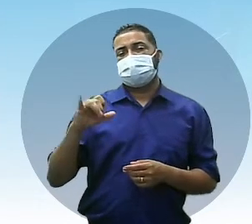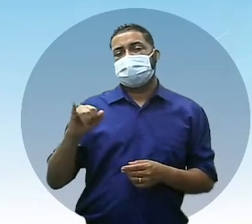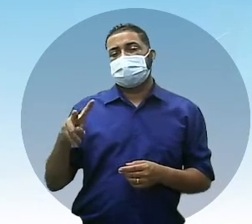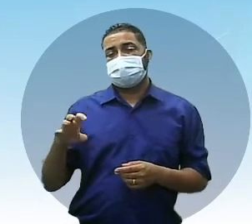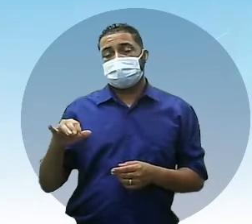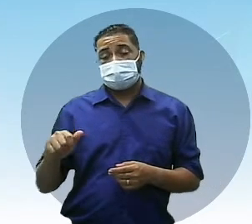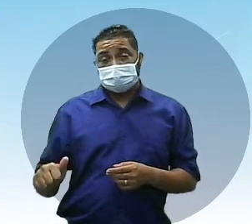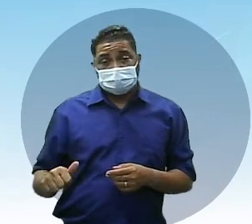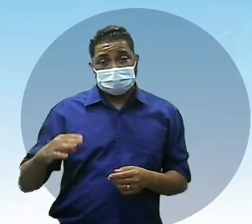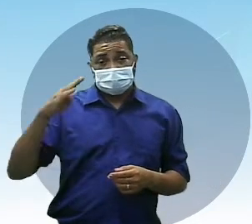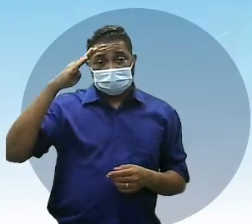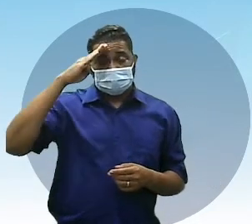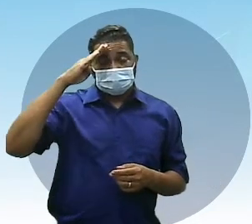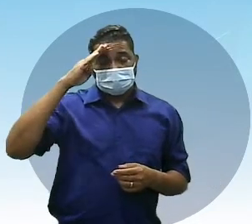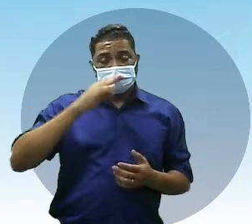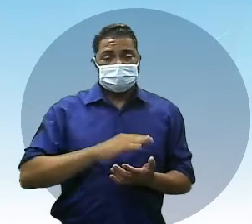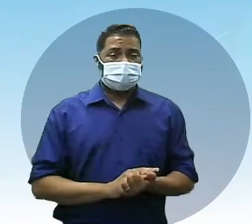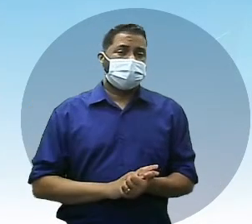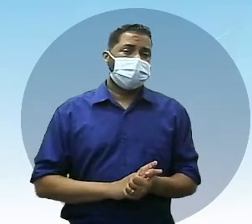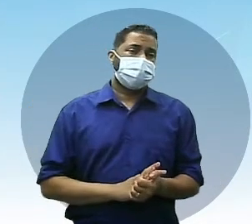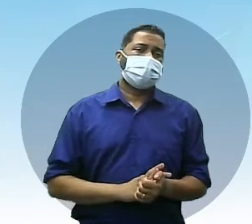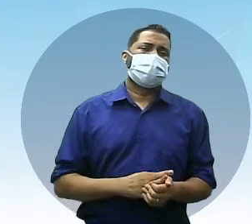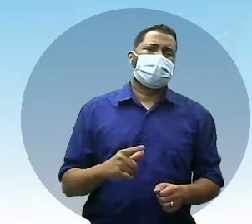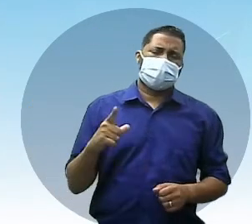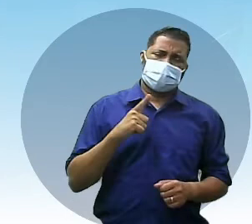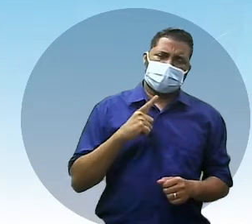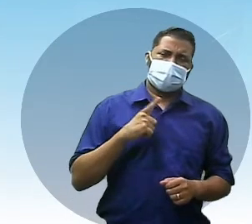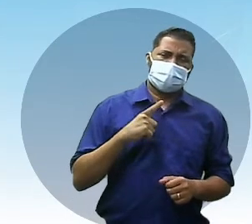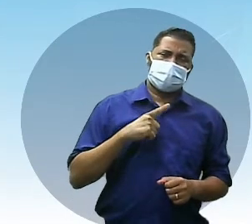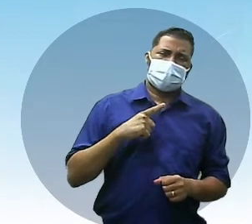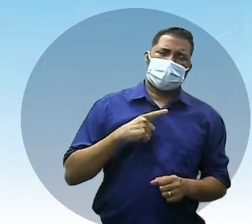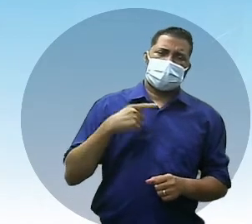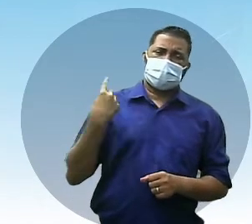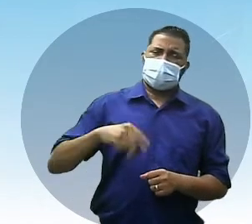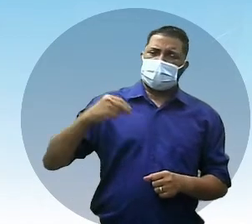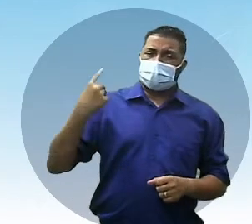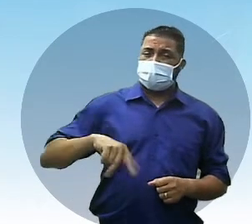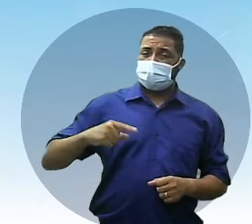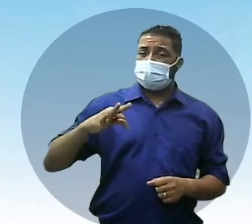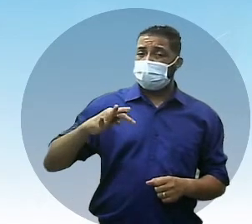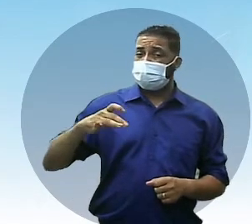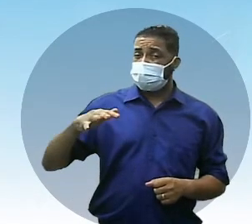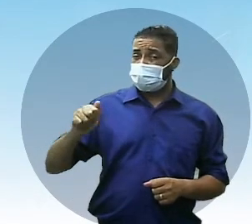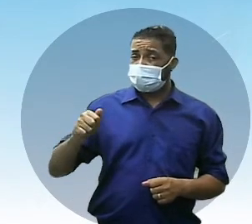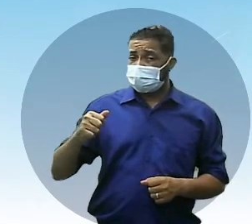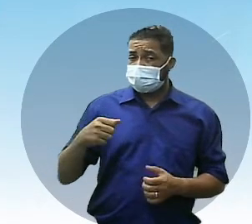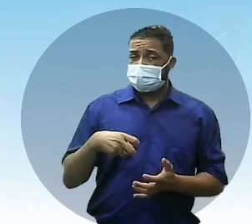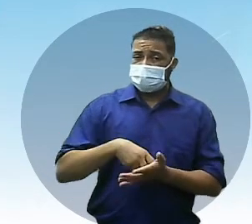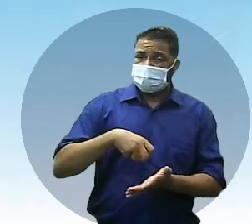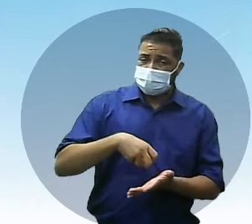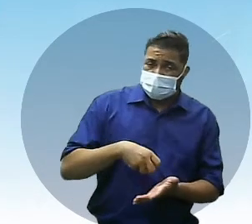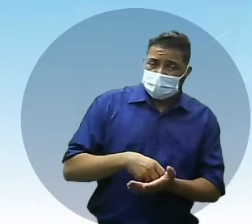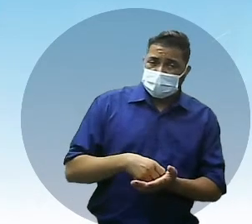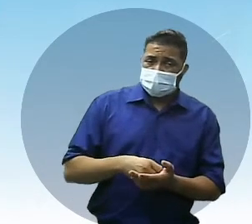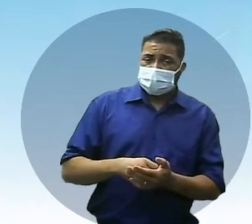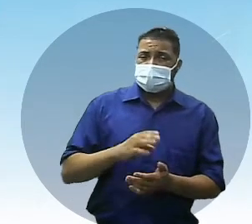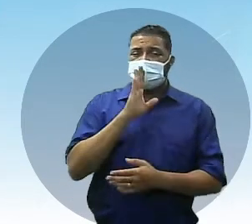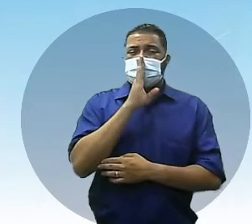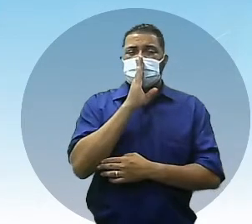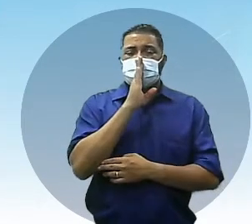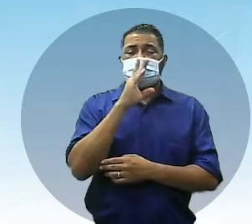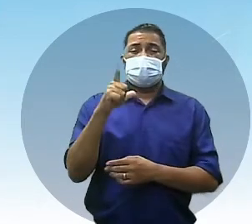Foi ditadura. Houve tortura. Houve perseguição. Houve censura.